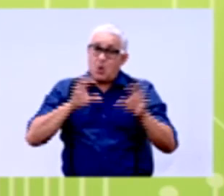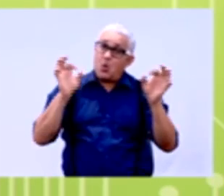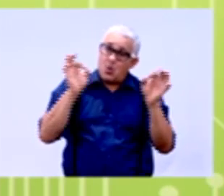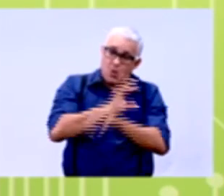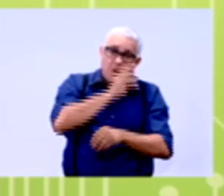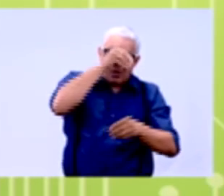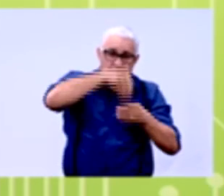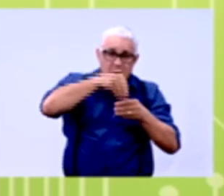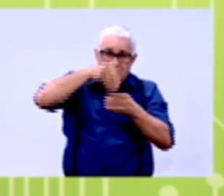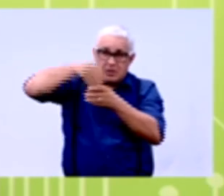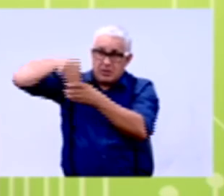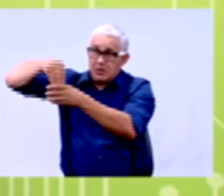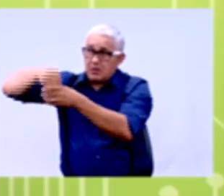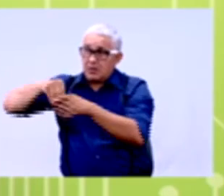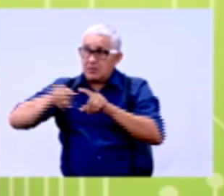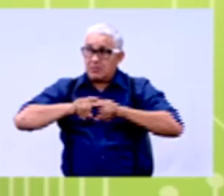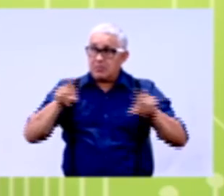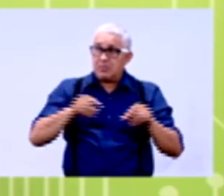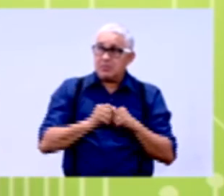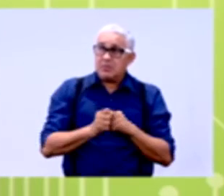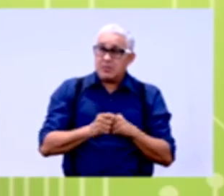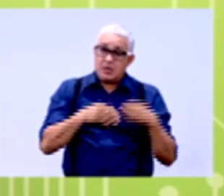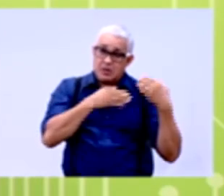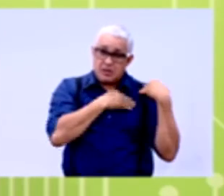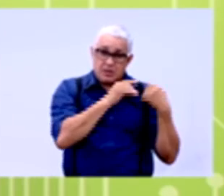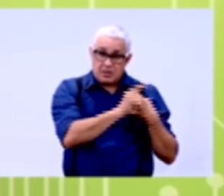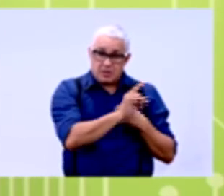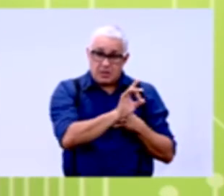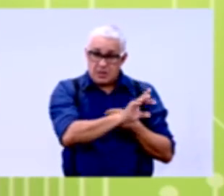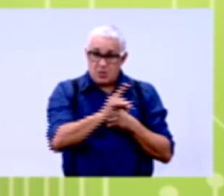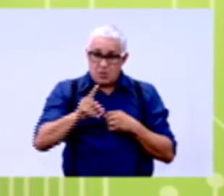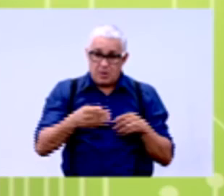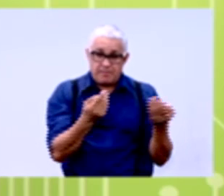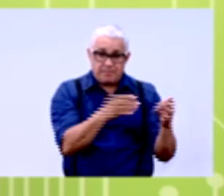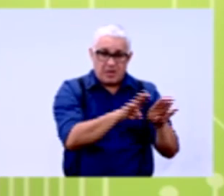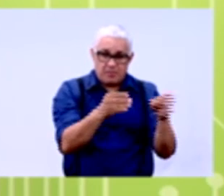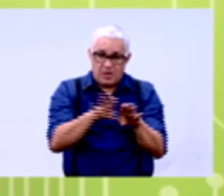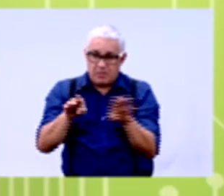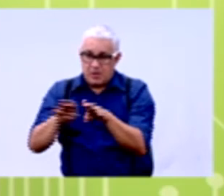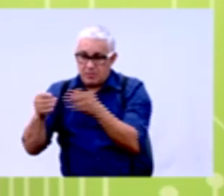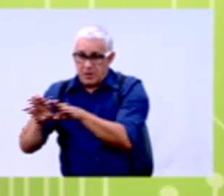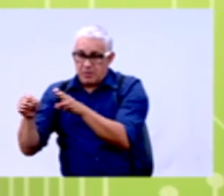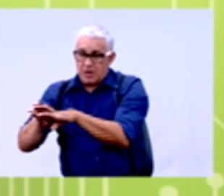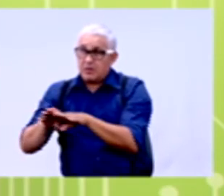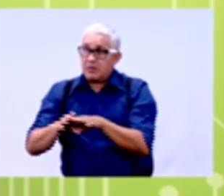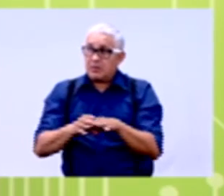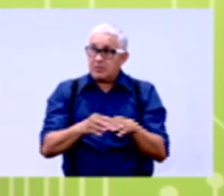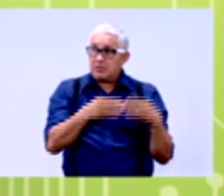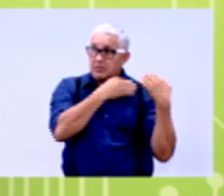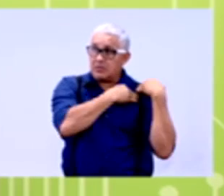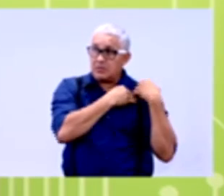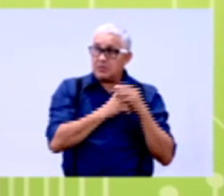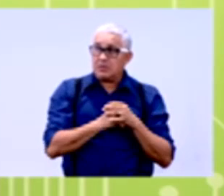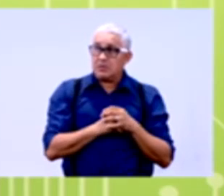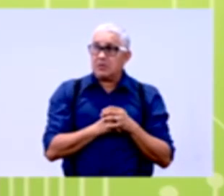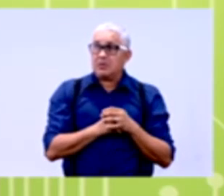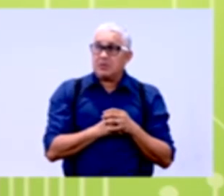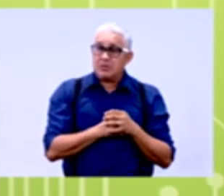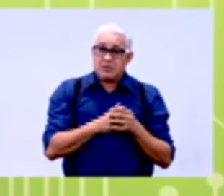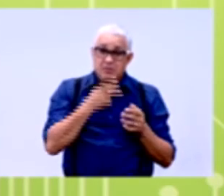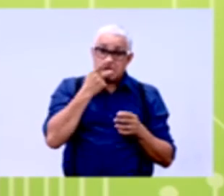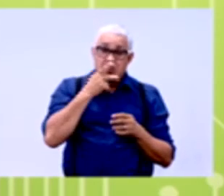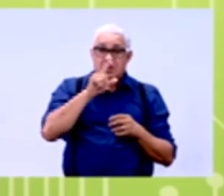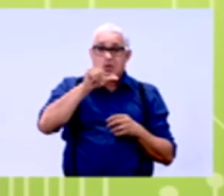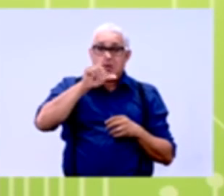completos, mas com a sua responsabilidade fechada. Ou seja, que a hora que nós estamos falando de uma classe